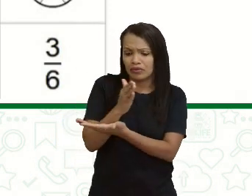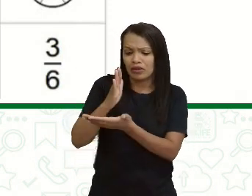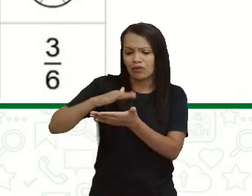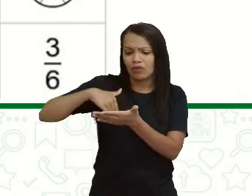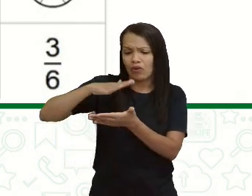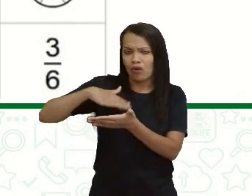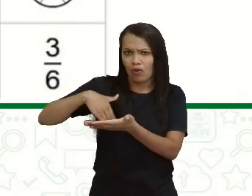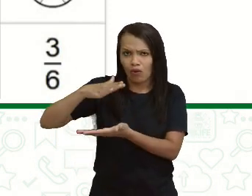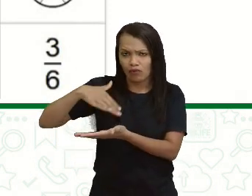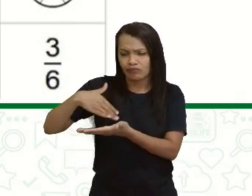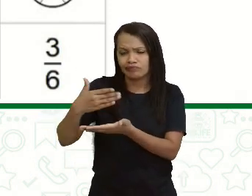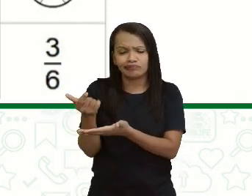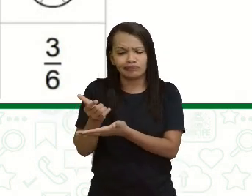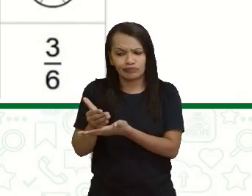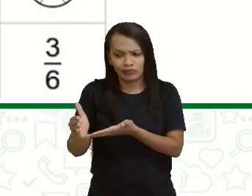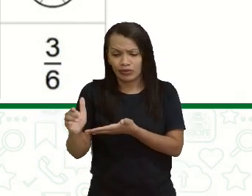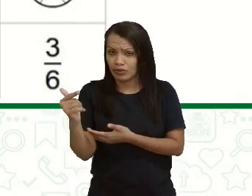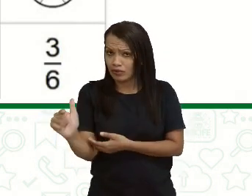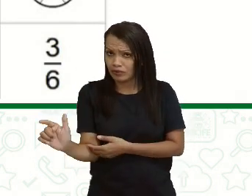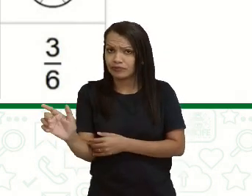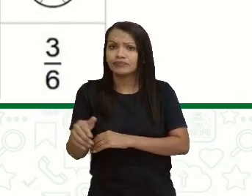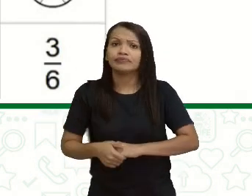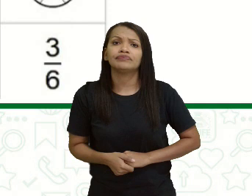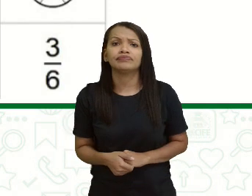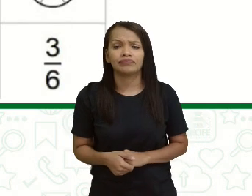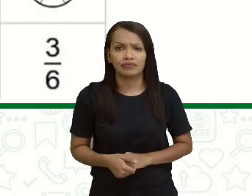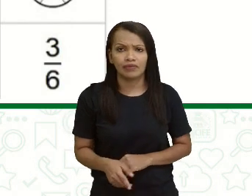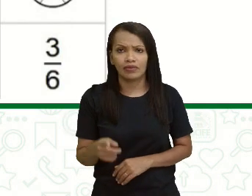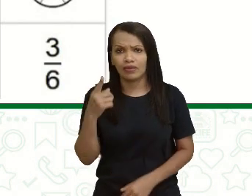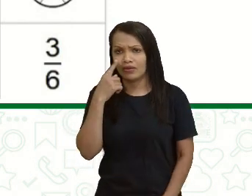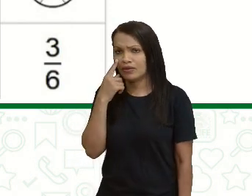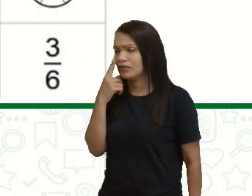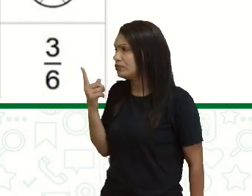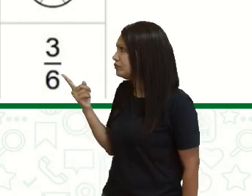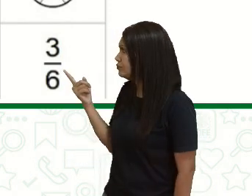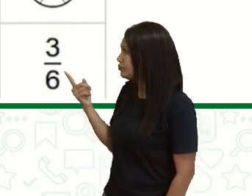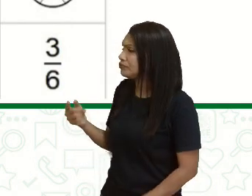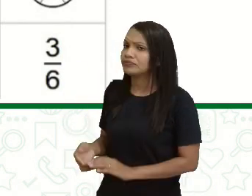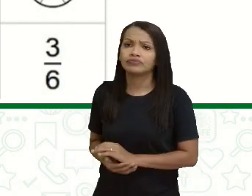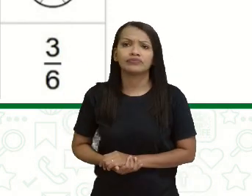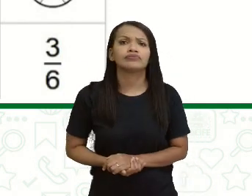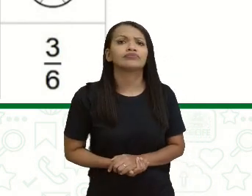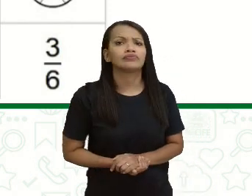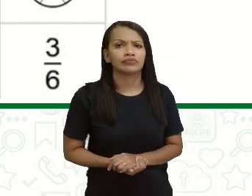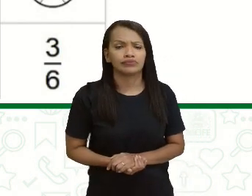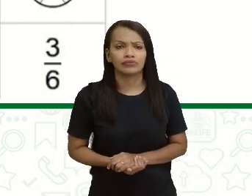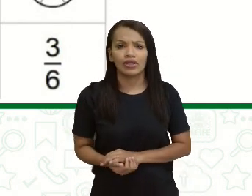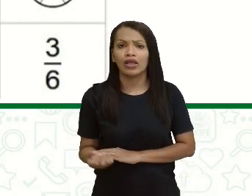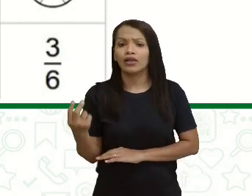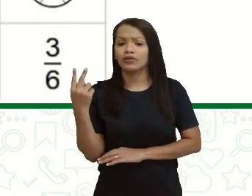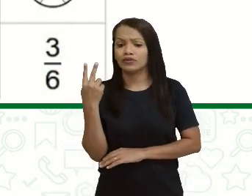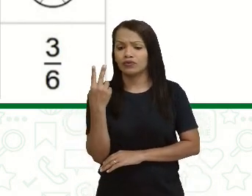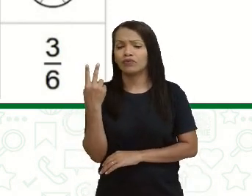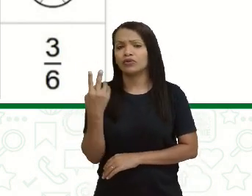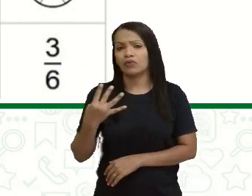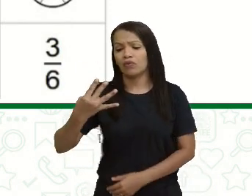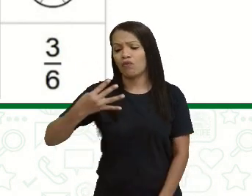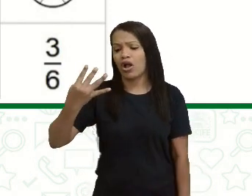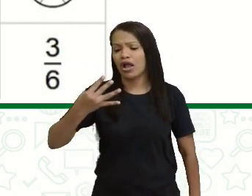tem 2/4, olha só, ela tem ali 4 partes e 2 pintadas, perceberam?